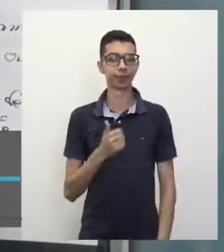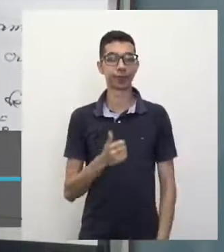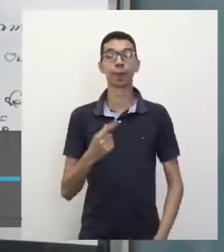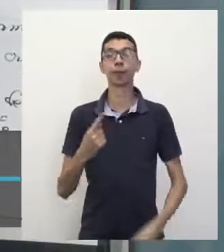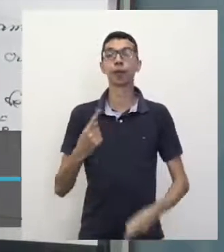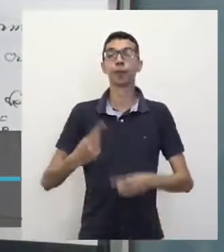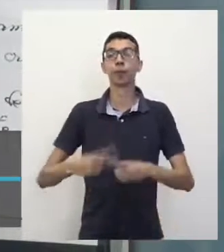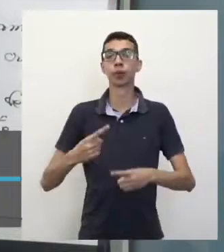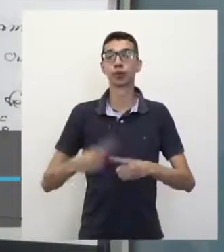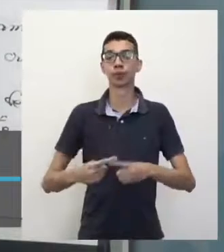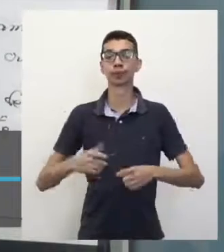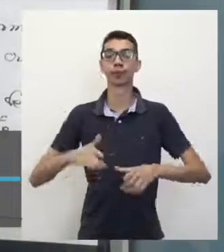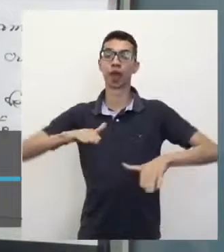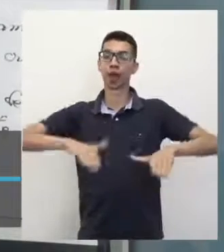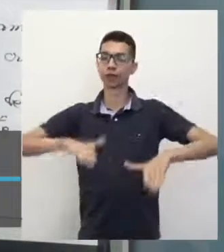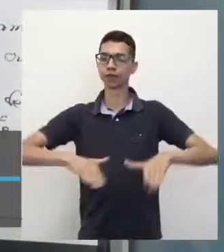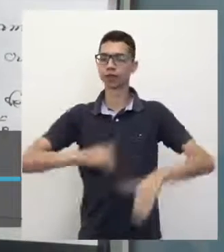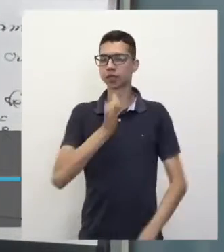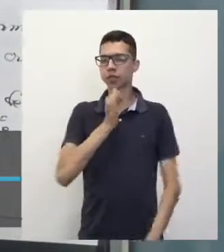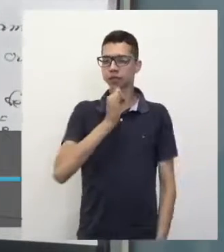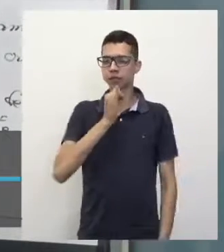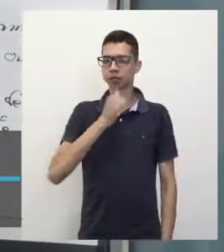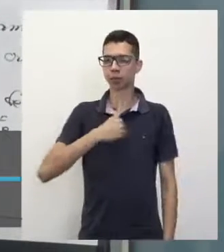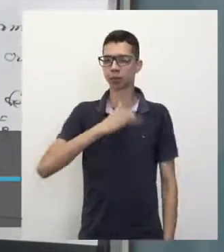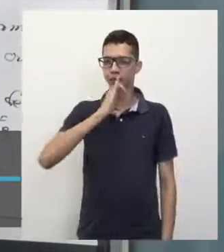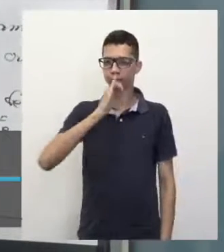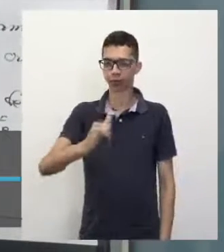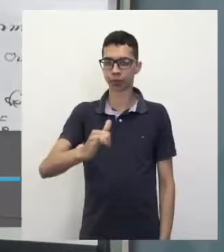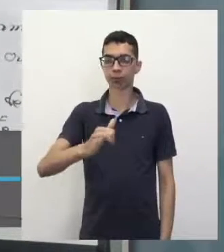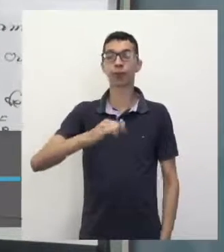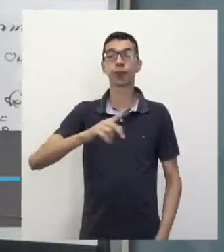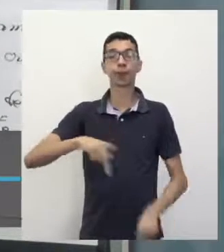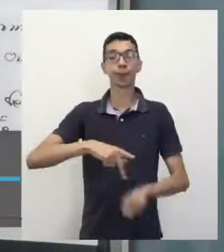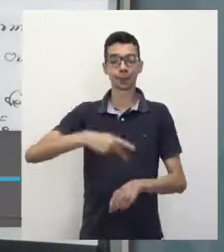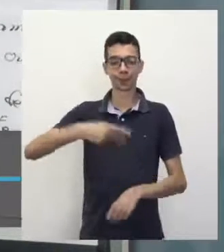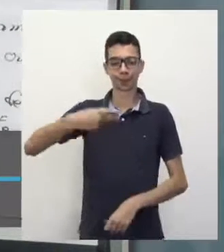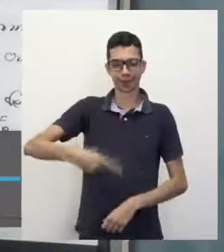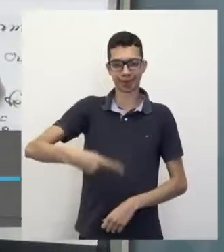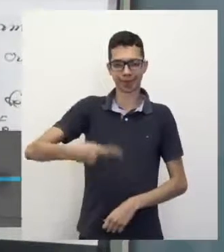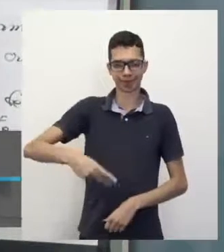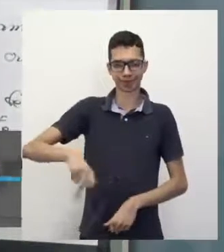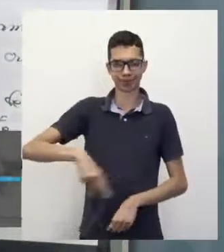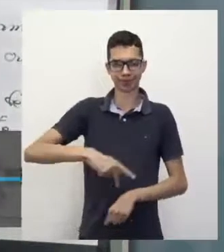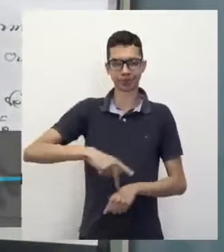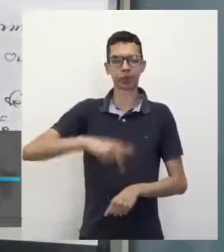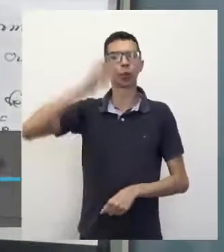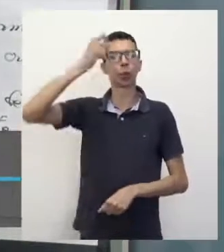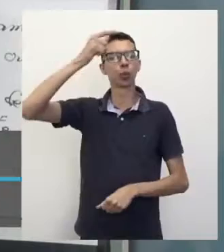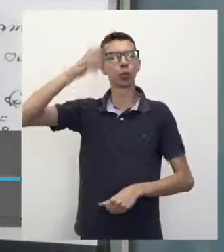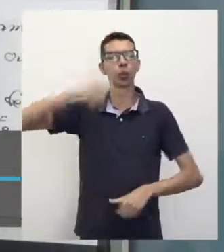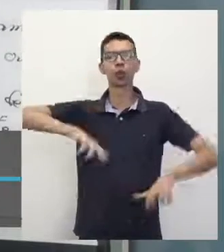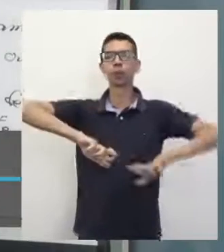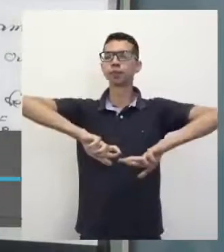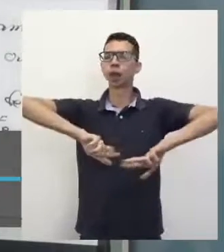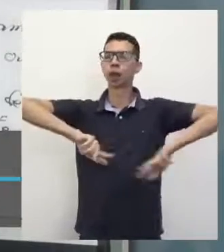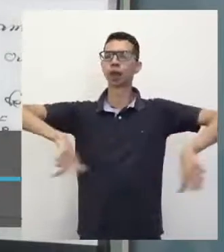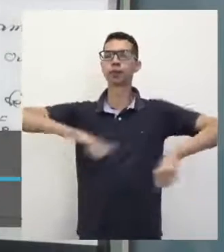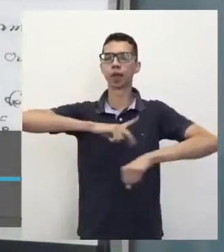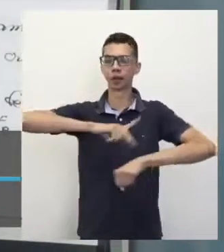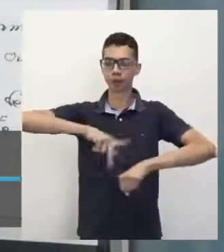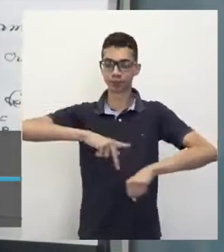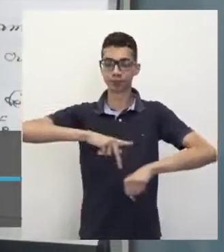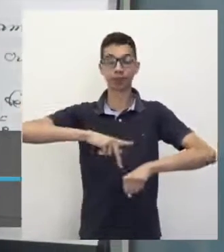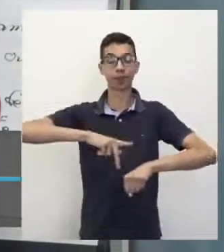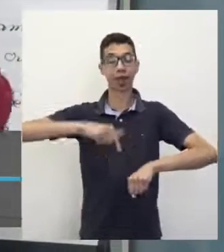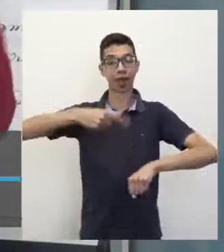quê? Porque, às vezes, vamos supor, aqui no nosso país, né, nós somos um país multicultural, né? Vieram povos de